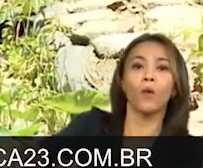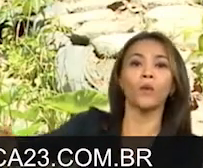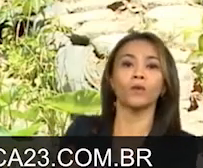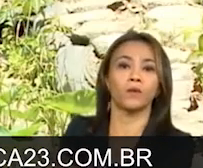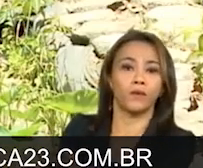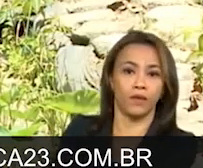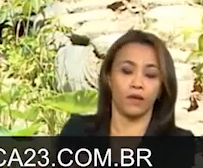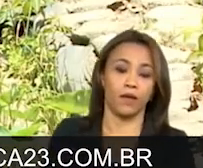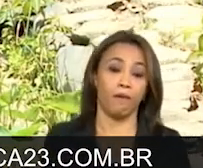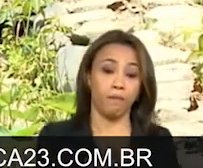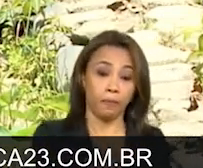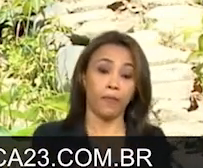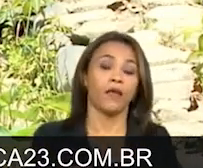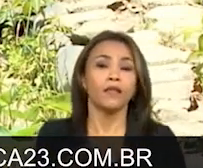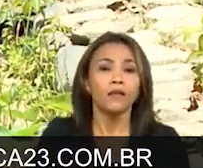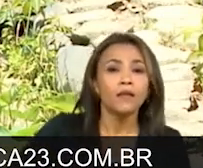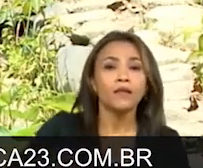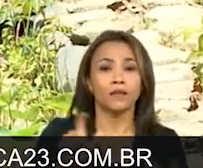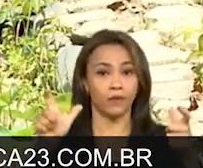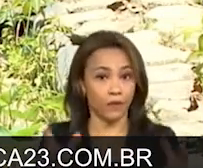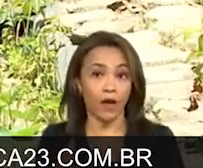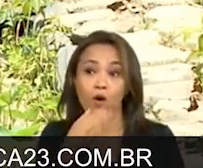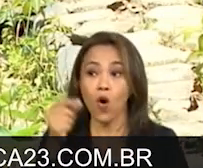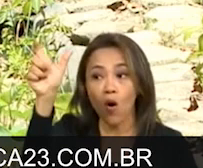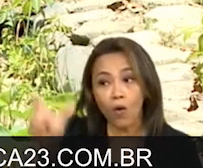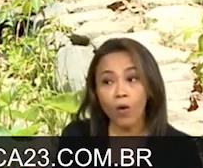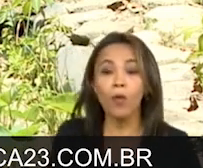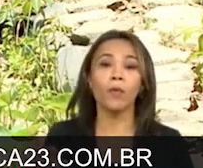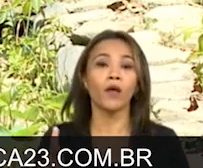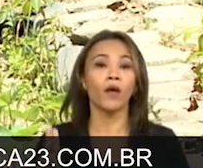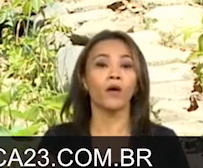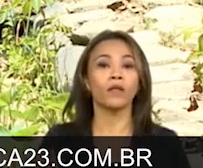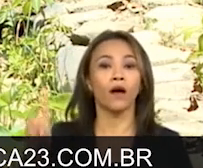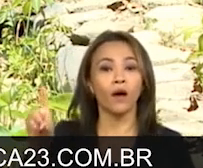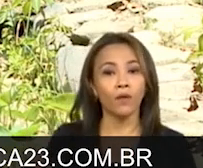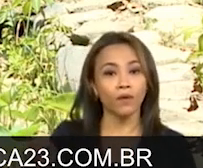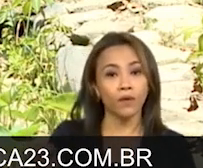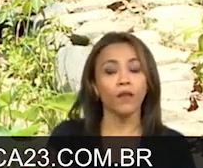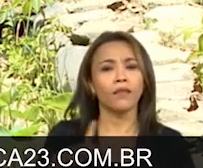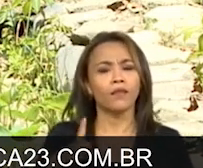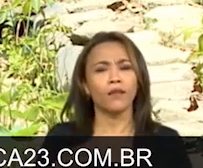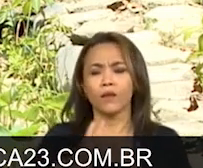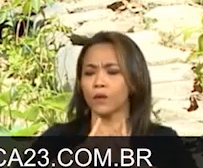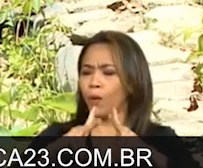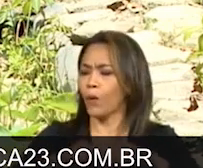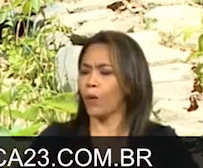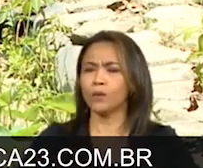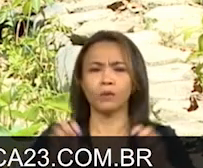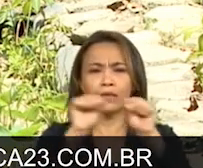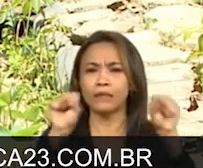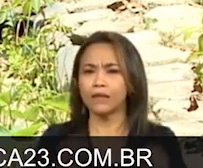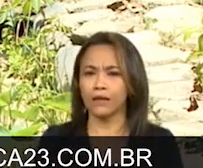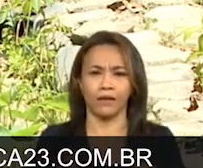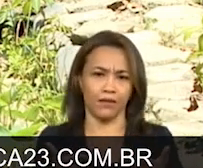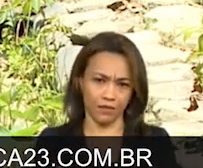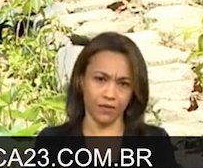aqui da região, seu Ronaldo, e aí ele tem todo um sistema já aqui, então isso já serve, já